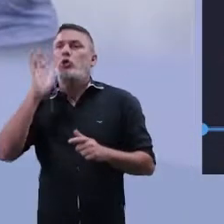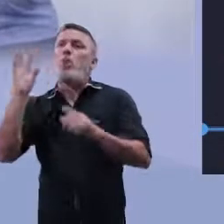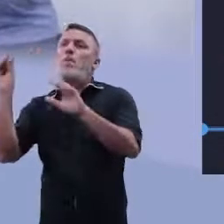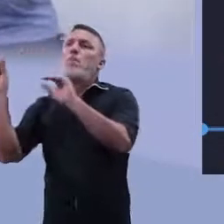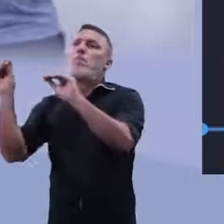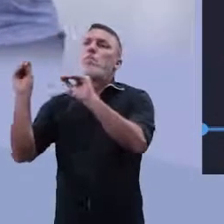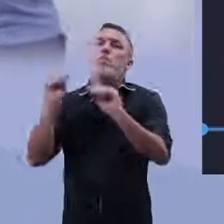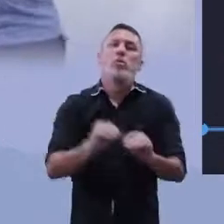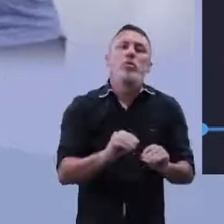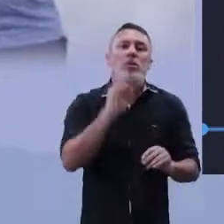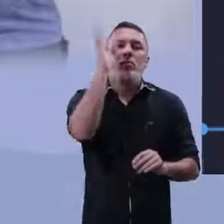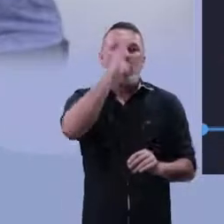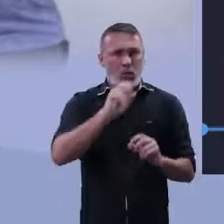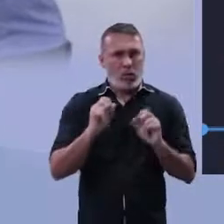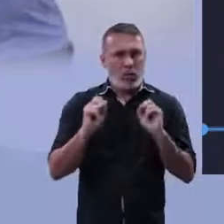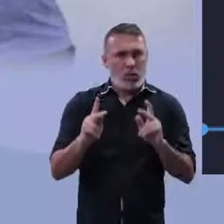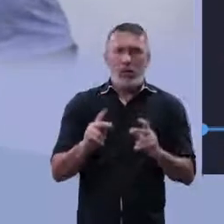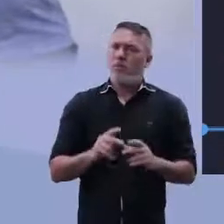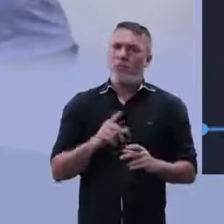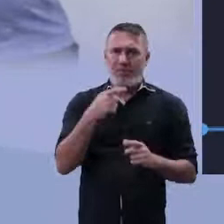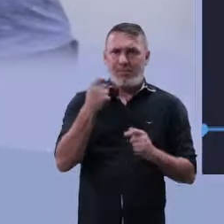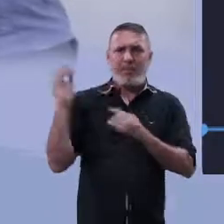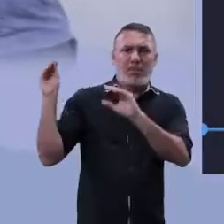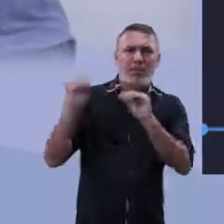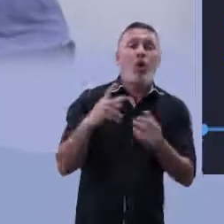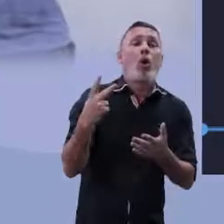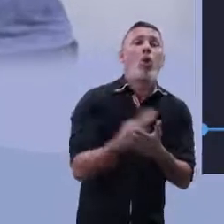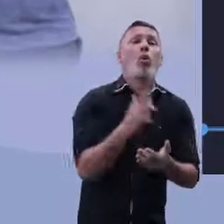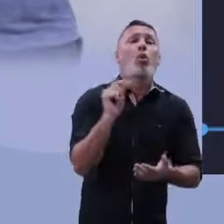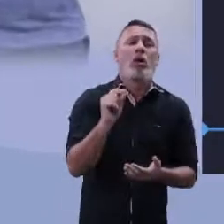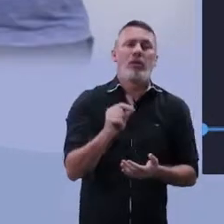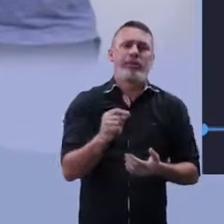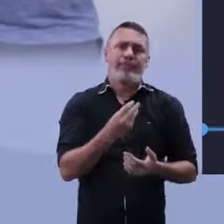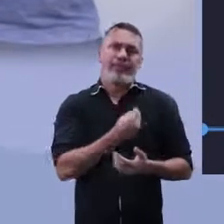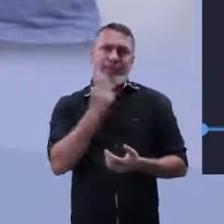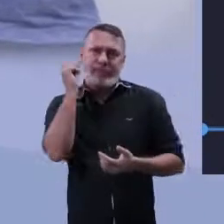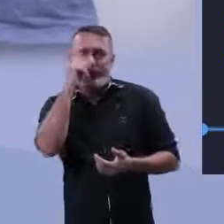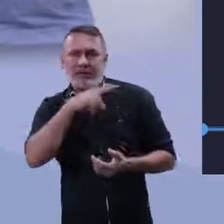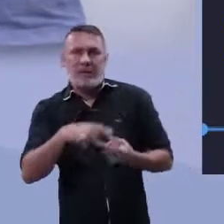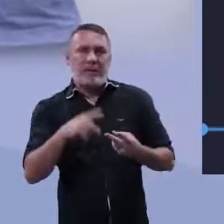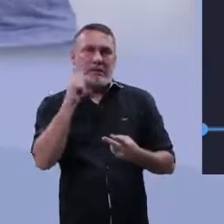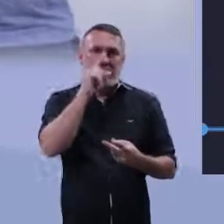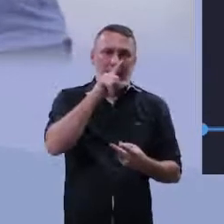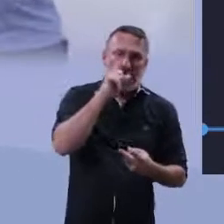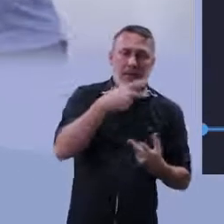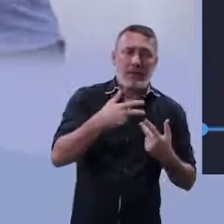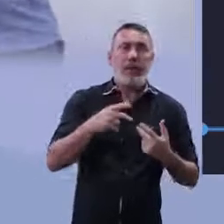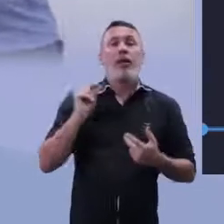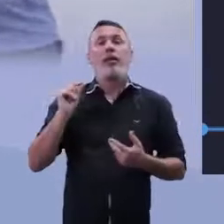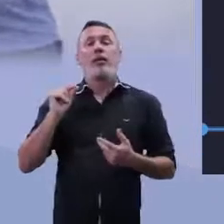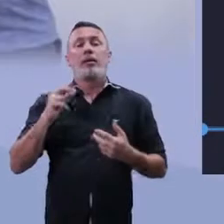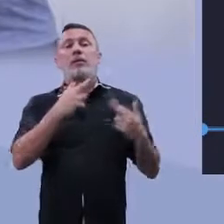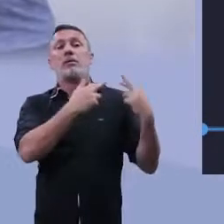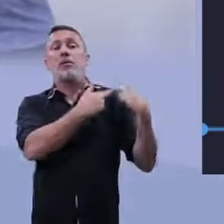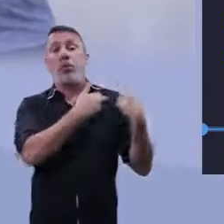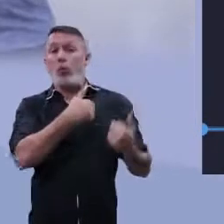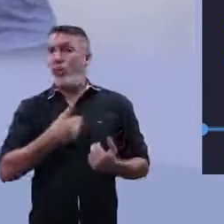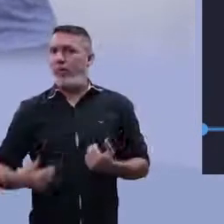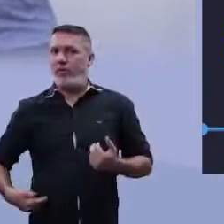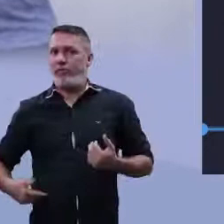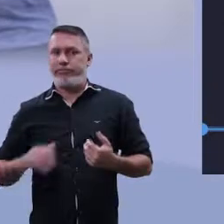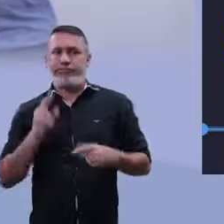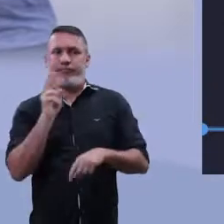pode acontecer? No entanto, as condições precárias de vida dessas pessoas são desafios ao governo e à